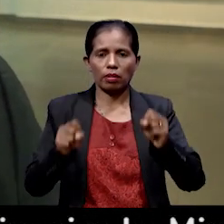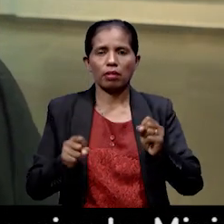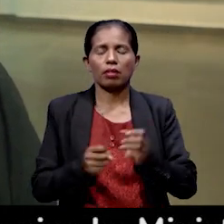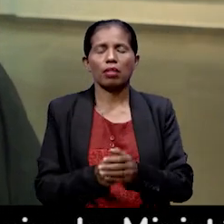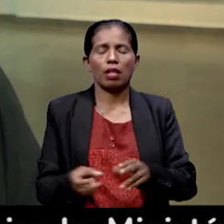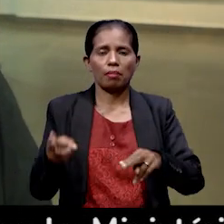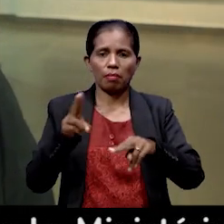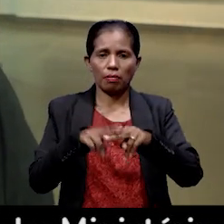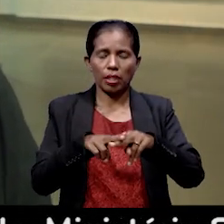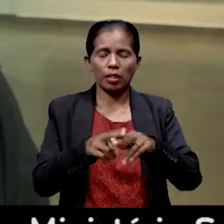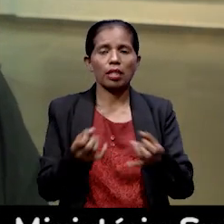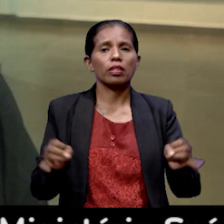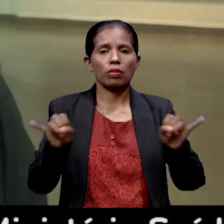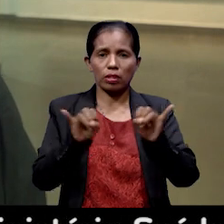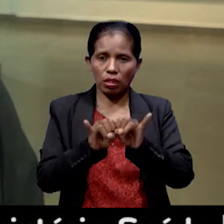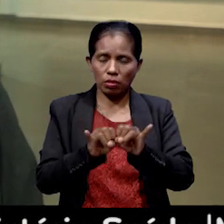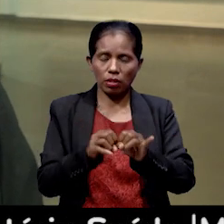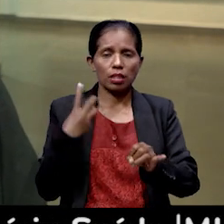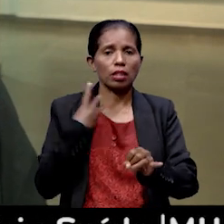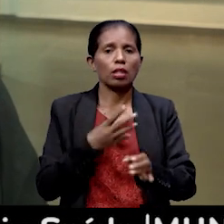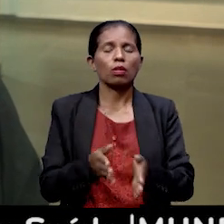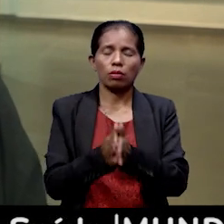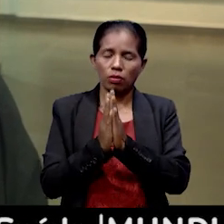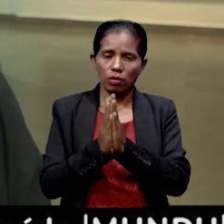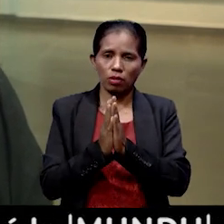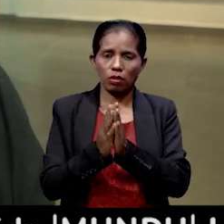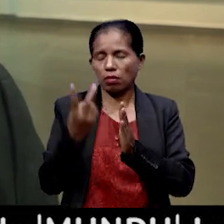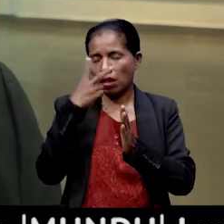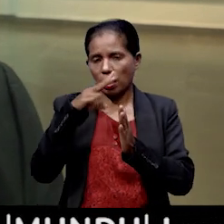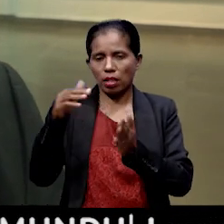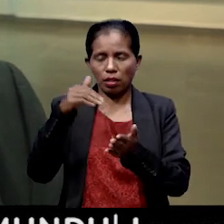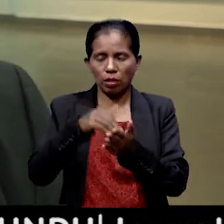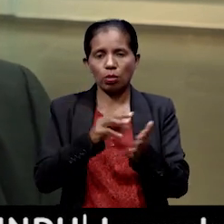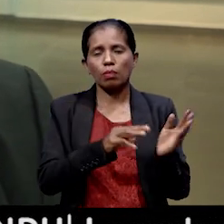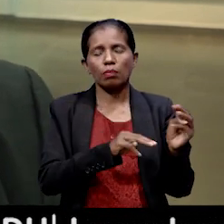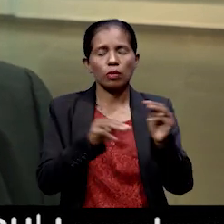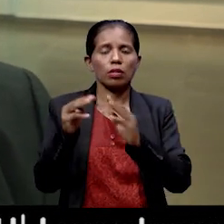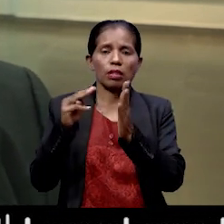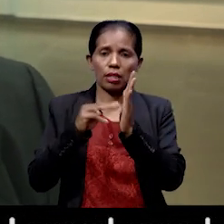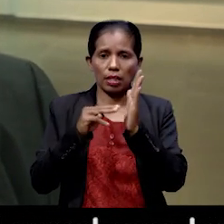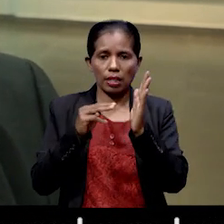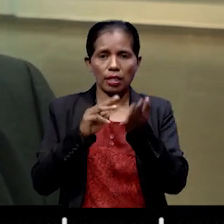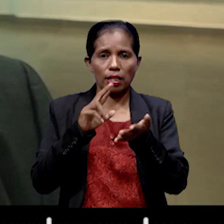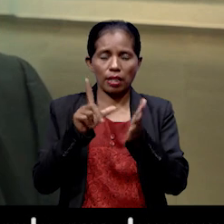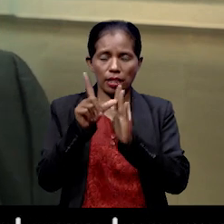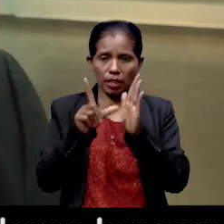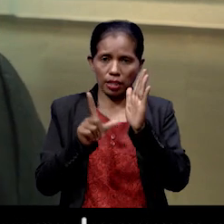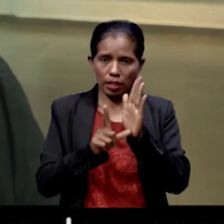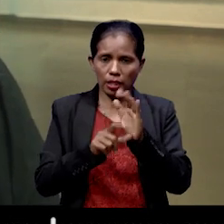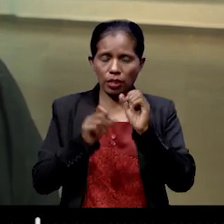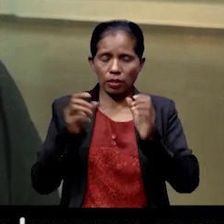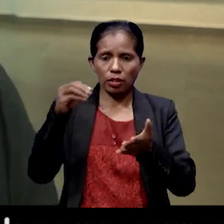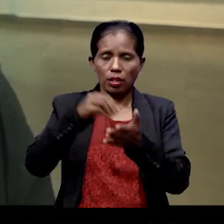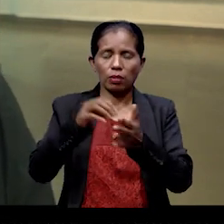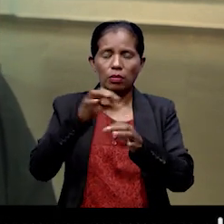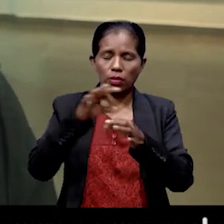instituição nenil dalam magneta husu para tu halo revogação ka halo alterações a tu no nenia bele adapta vai a espírito ka